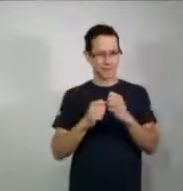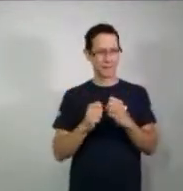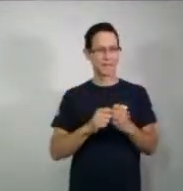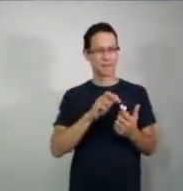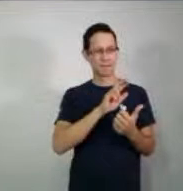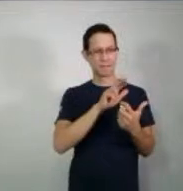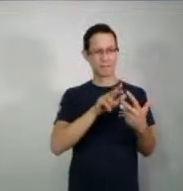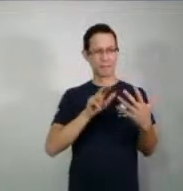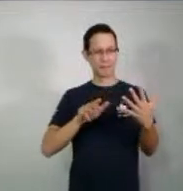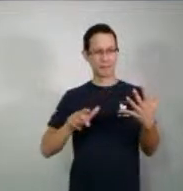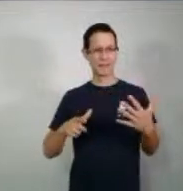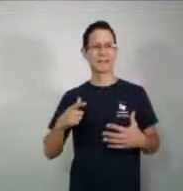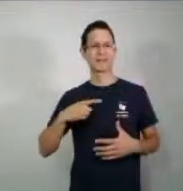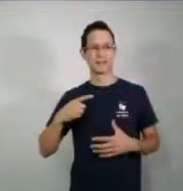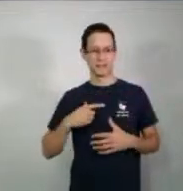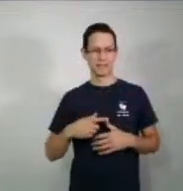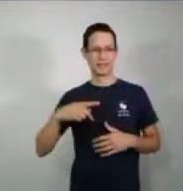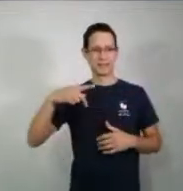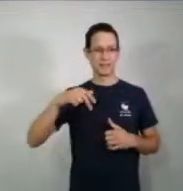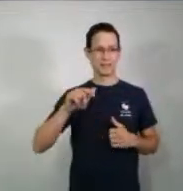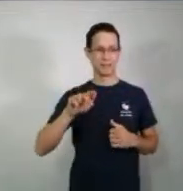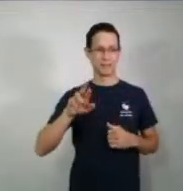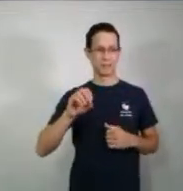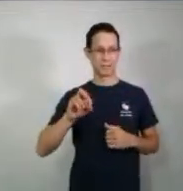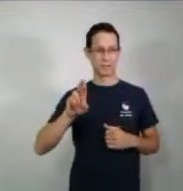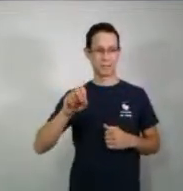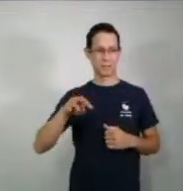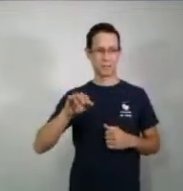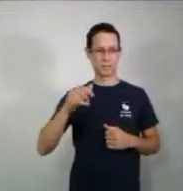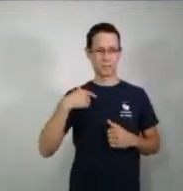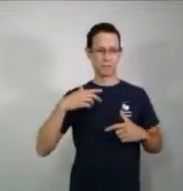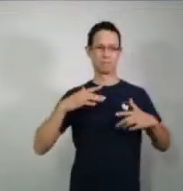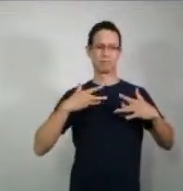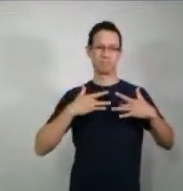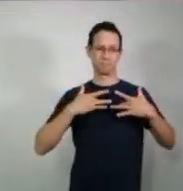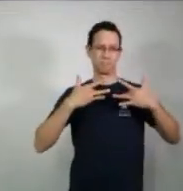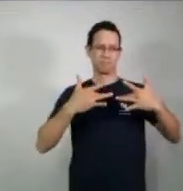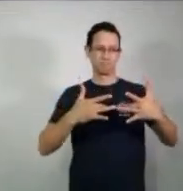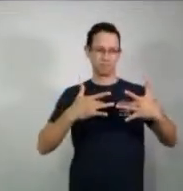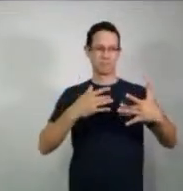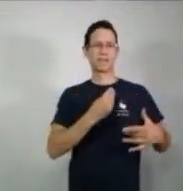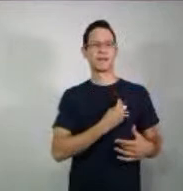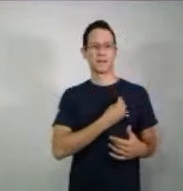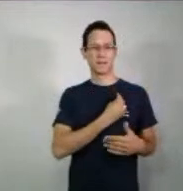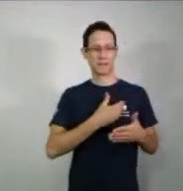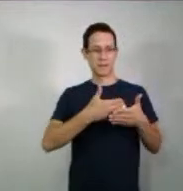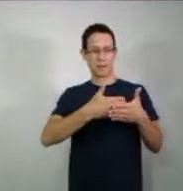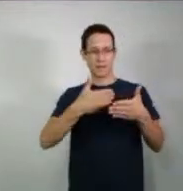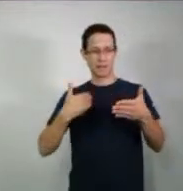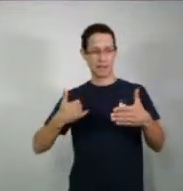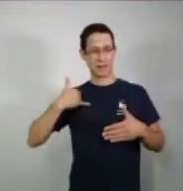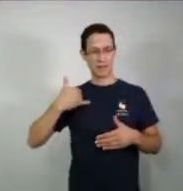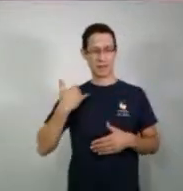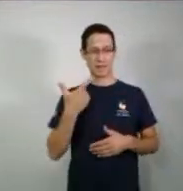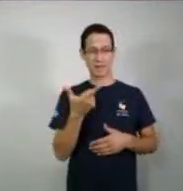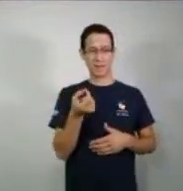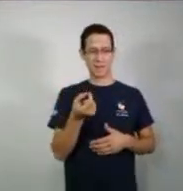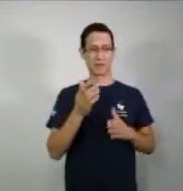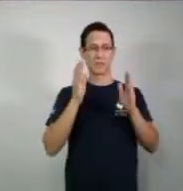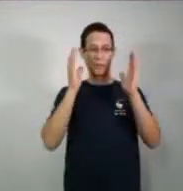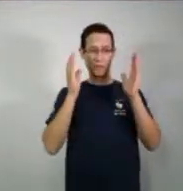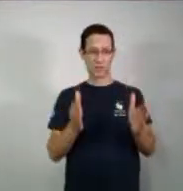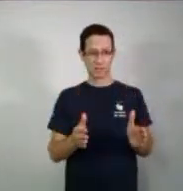a qual o Paulo Rony se dedicou a vida inteira, né? Desde muito cedo, antes dos 20 anos, ele já era professor de latim, já